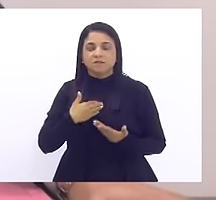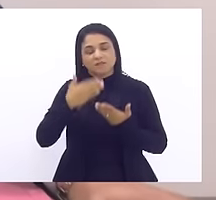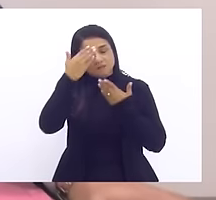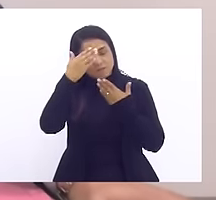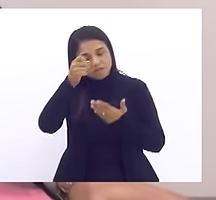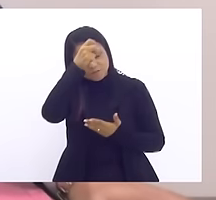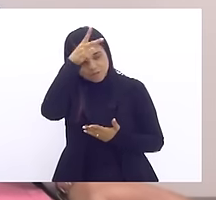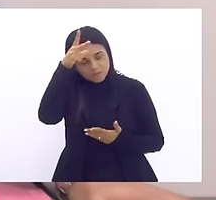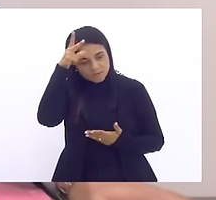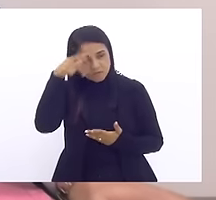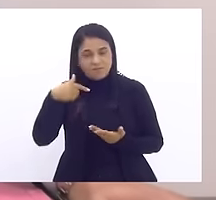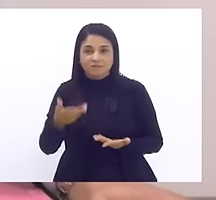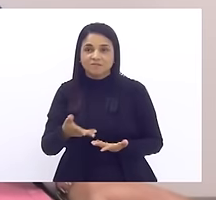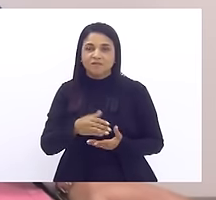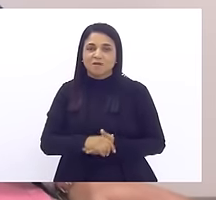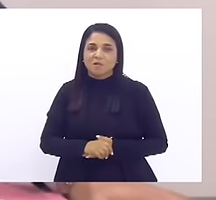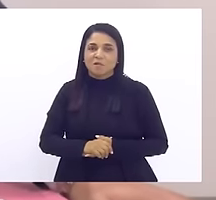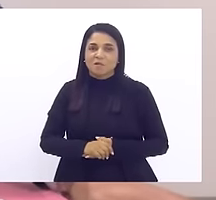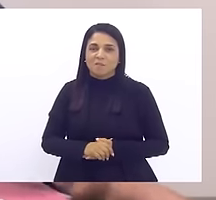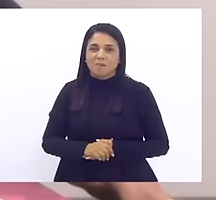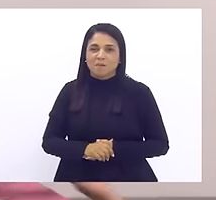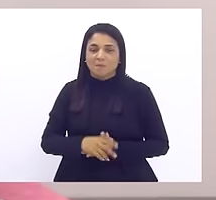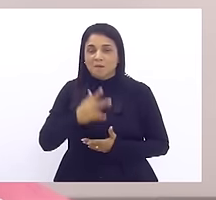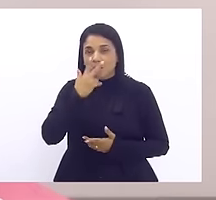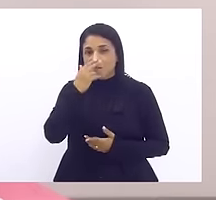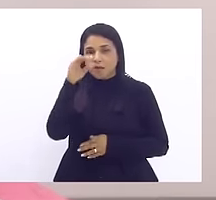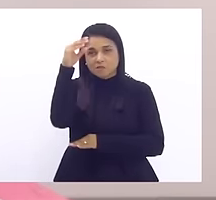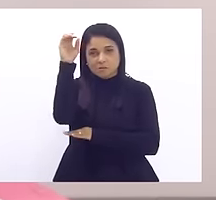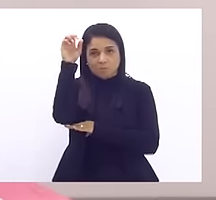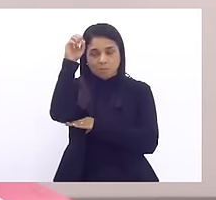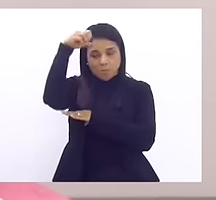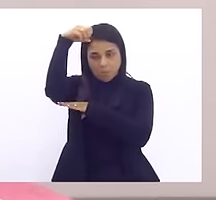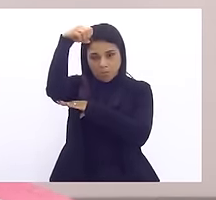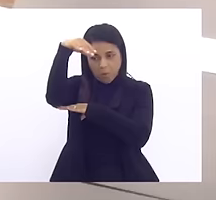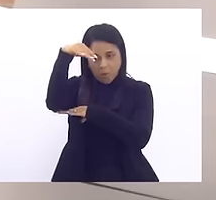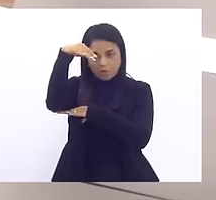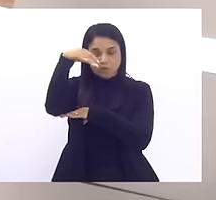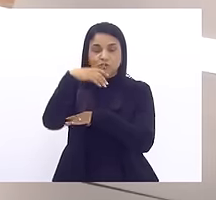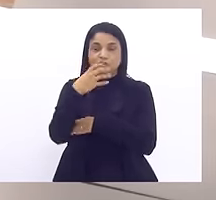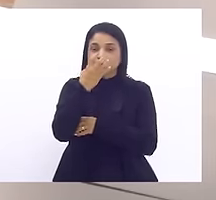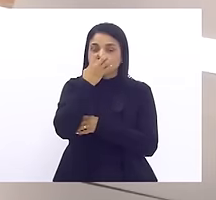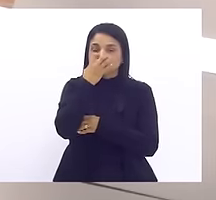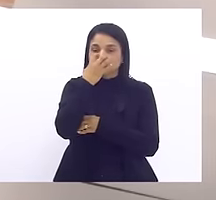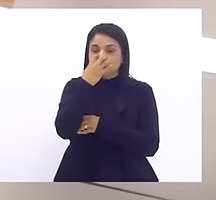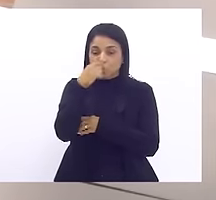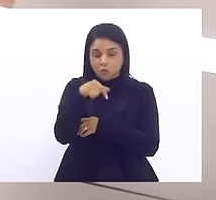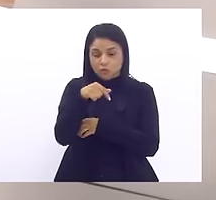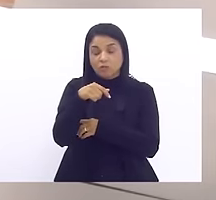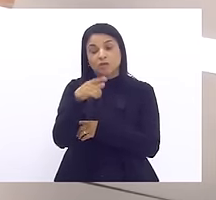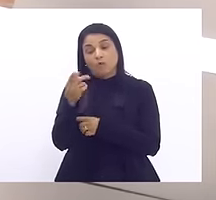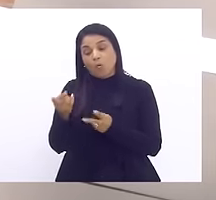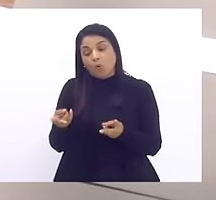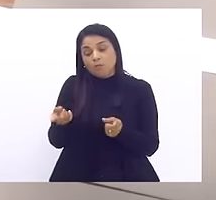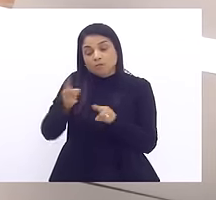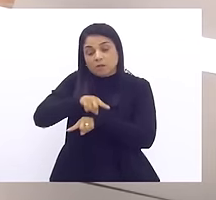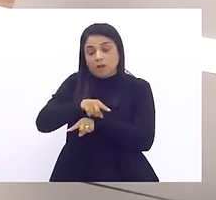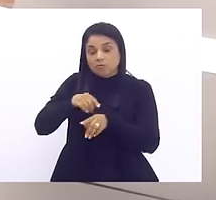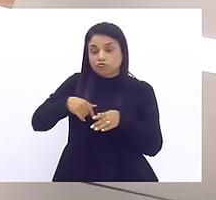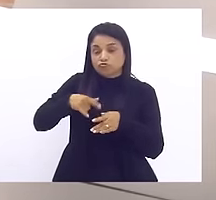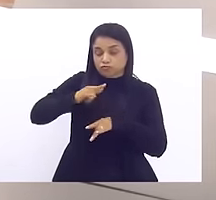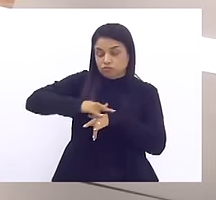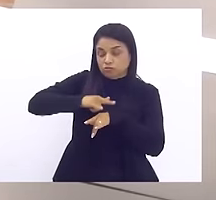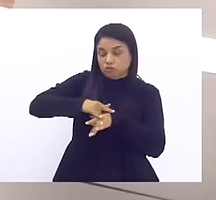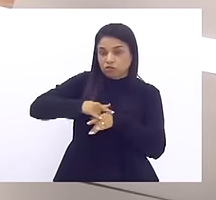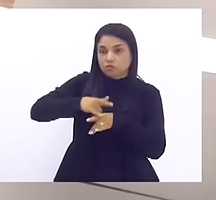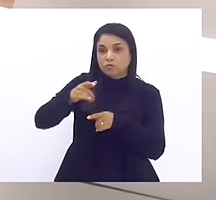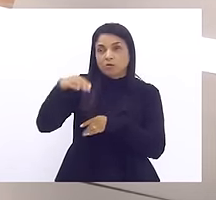no popular o poste mijar no cachorro em relação a essa situação que aconteceu em Itatiaia o vereador esteve no momento